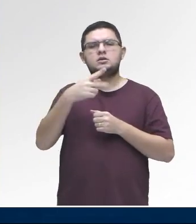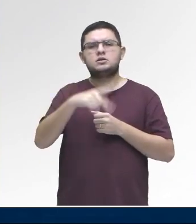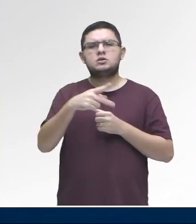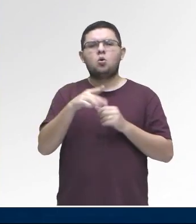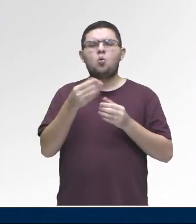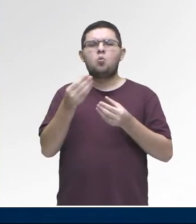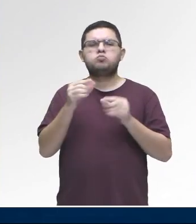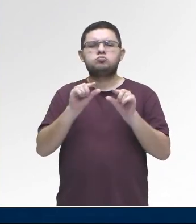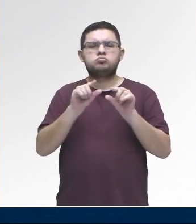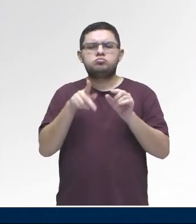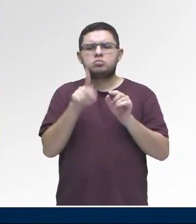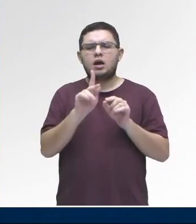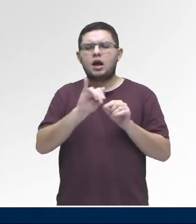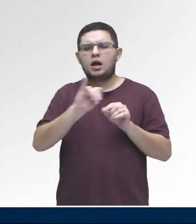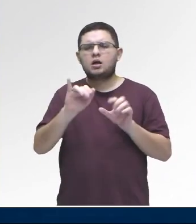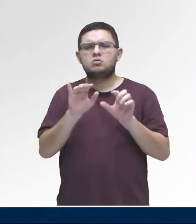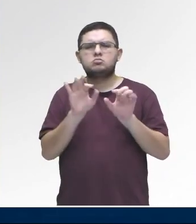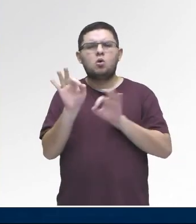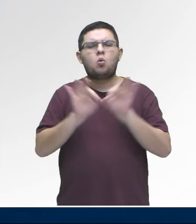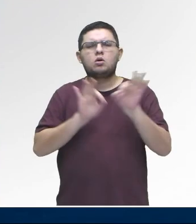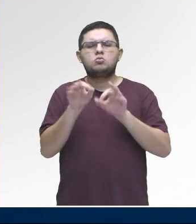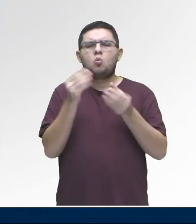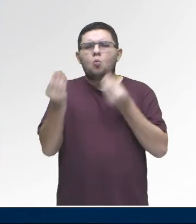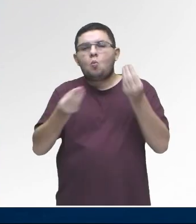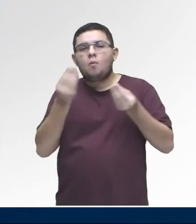eu preciso, primeiro,